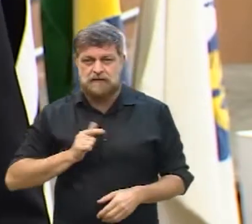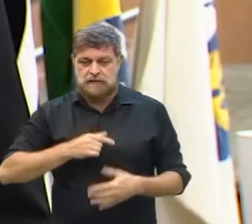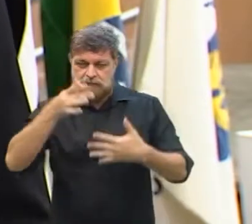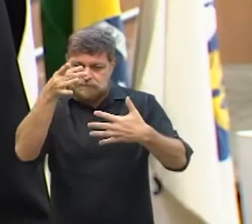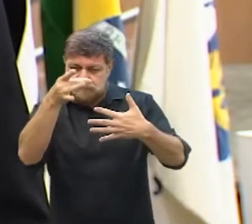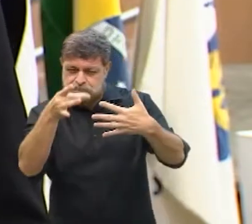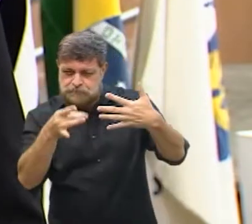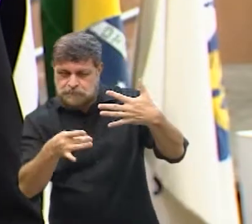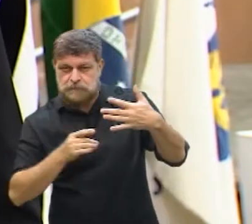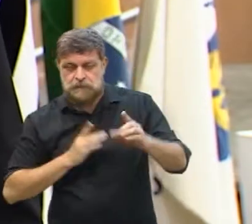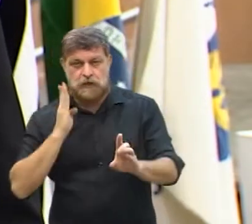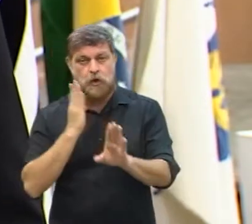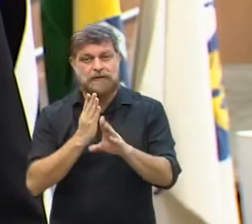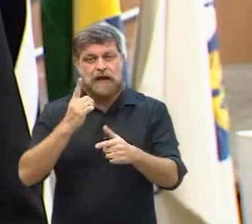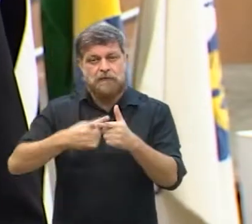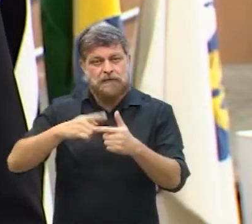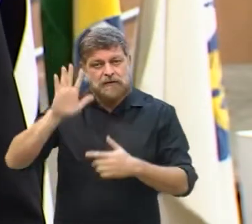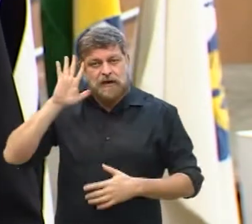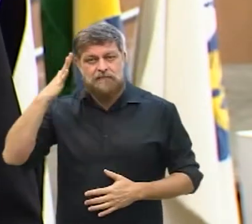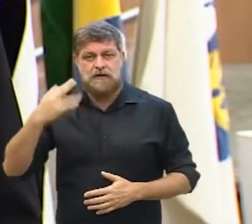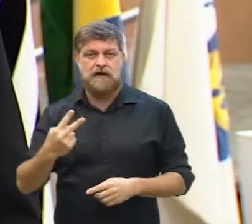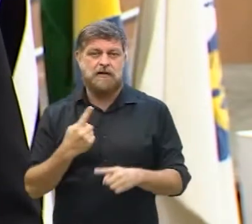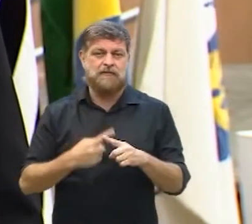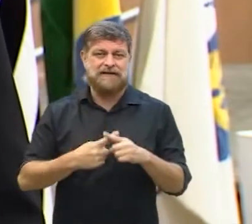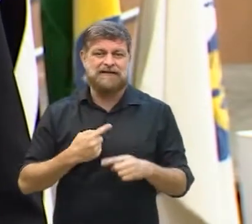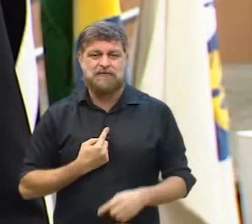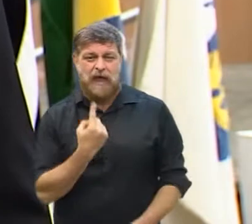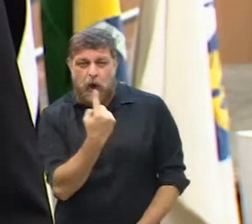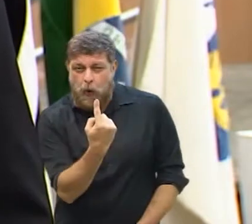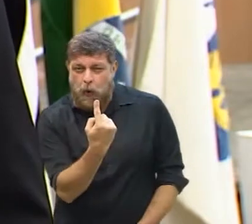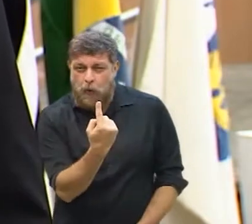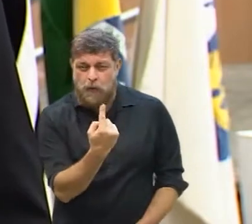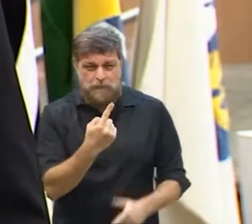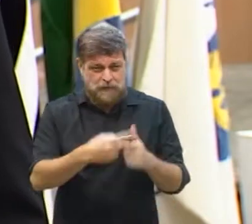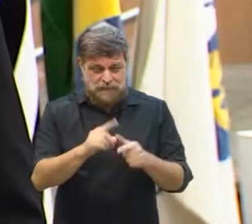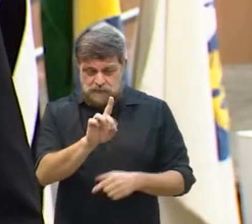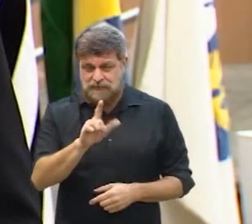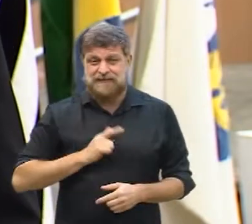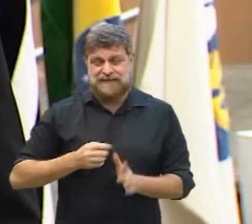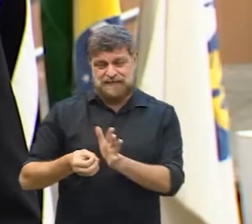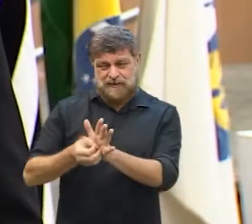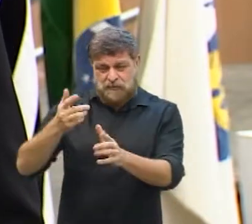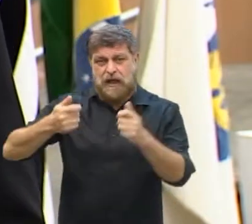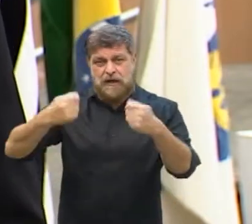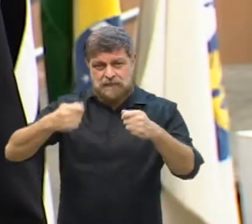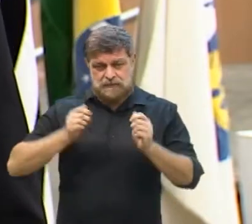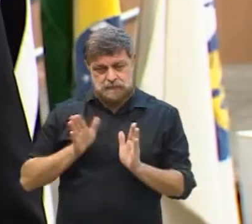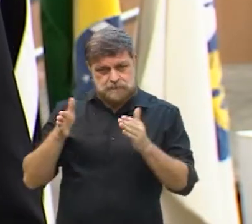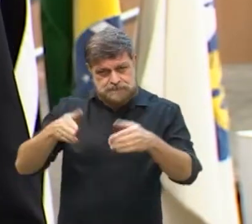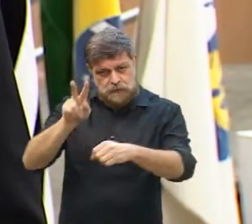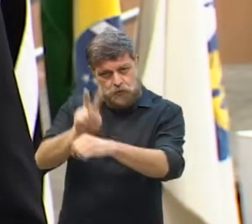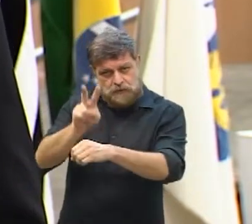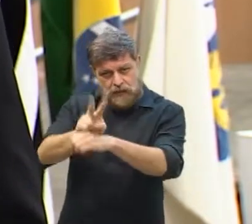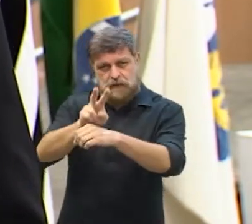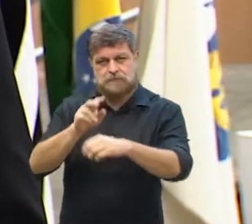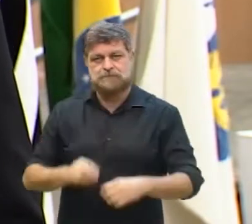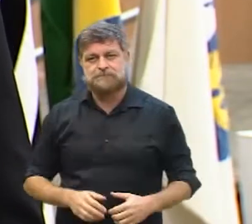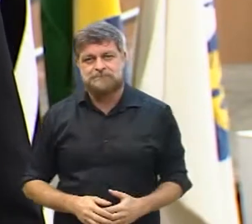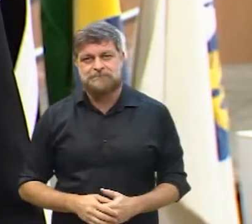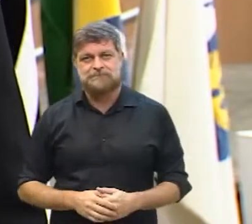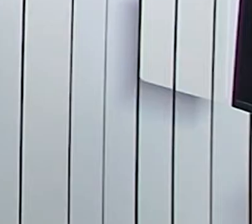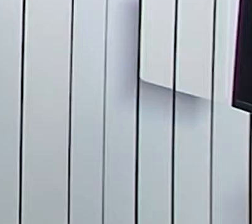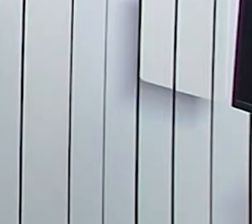maneira criteriosa e ache uma solução para isso. Porque não é um caso pontual. Existem muitos casos que precisam ser